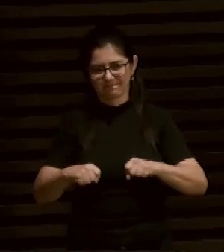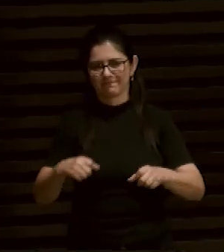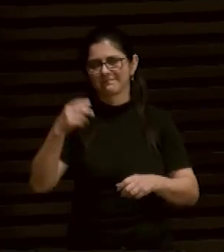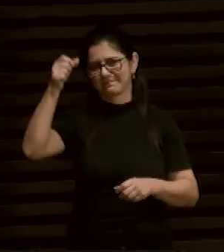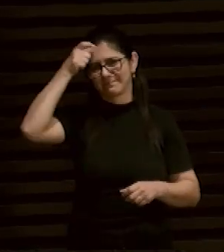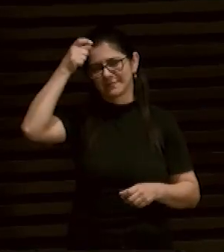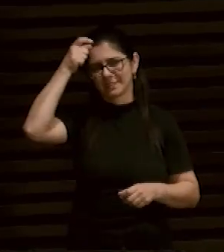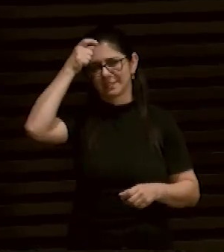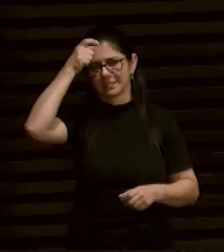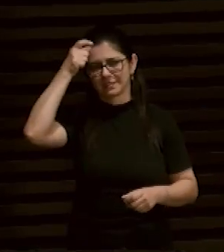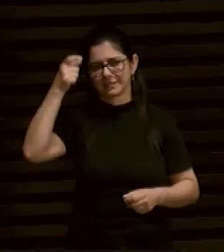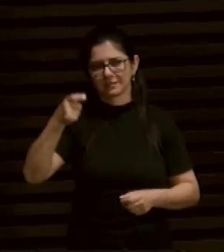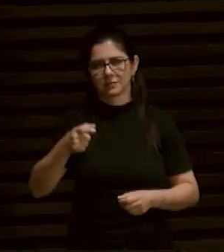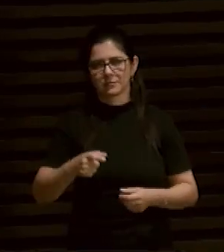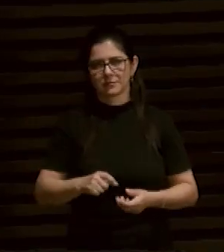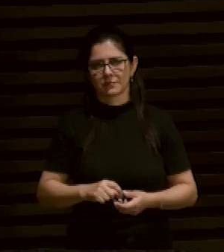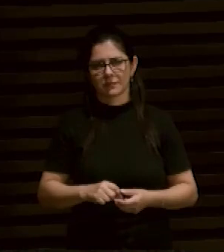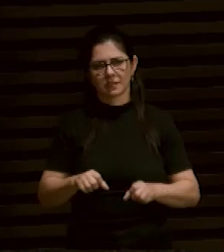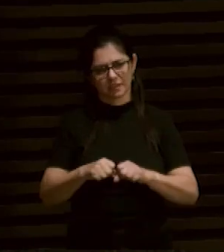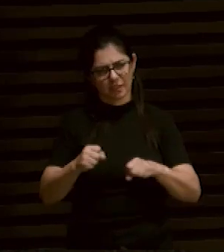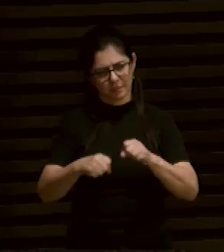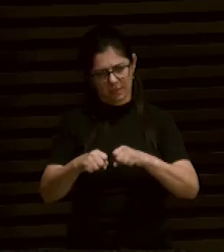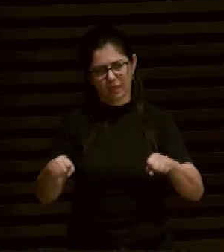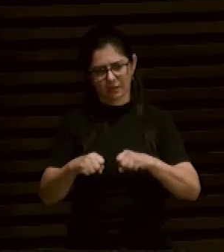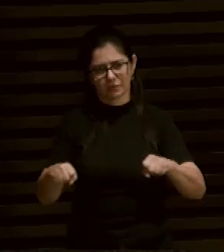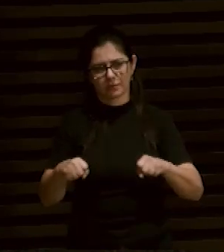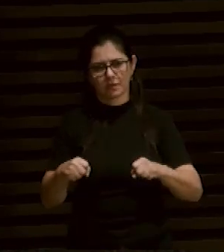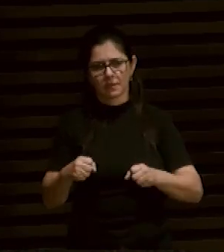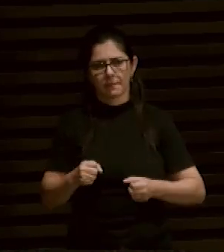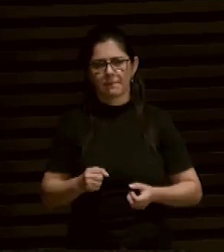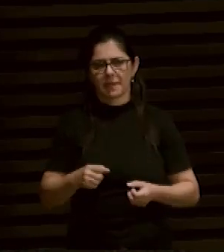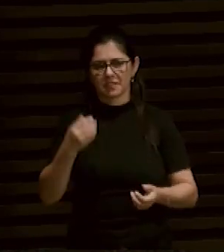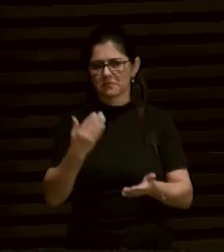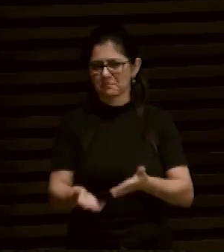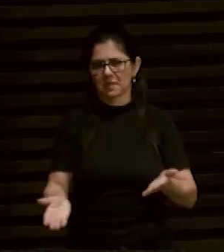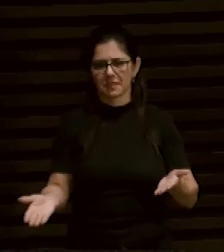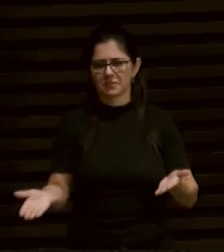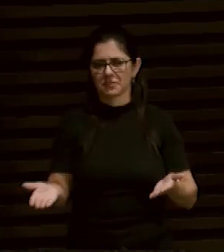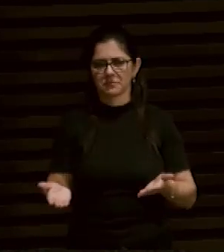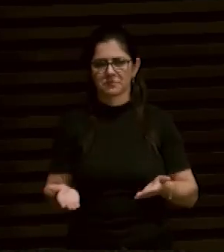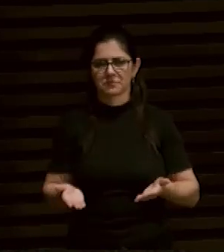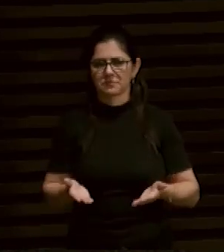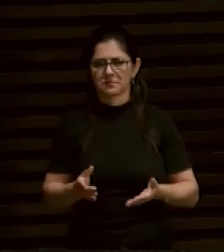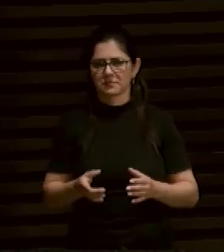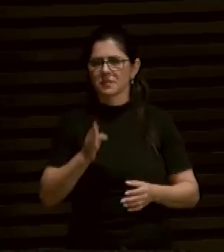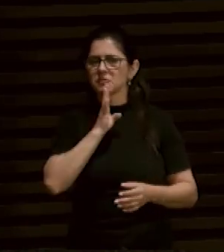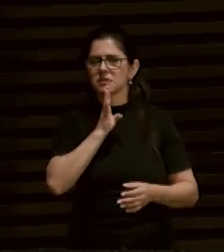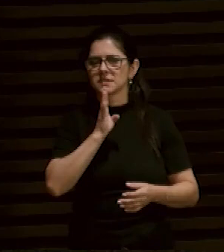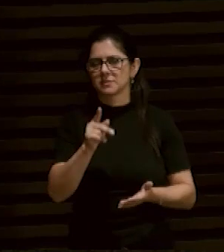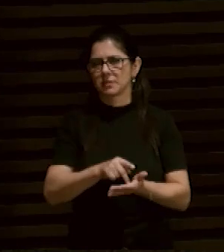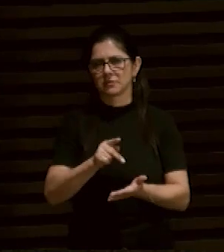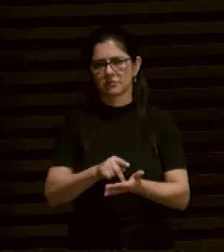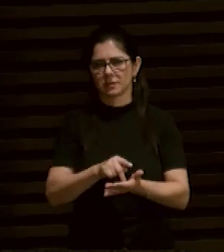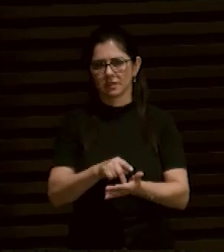faz com os descrentes? Eles estão em amarras que eles perdem a sensatez. Eles perdem o conhecimento da verdade. Meus irmãos, a única solução que nós